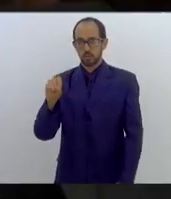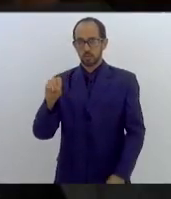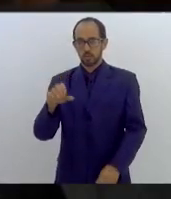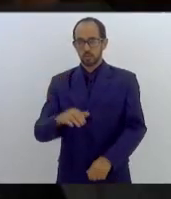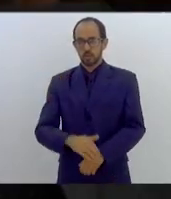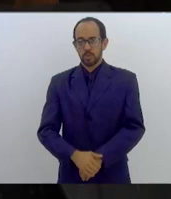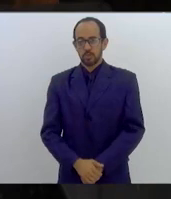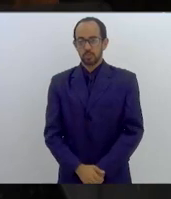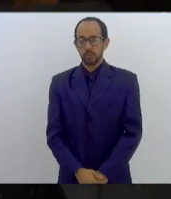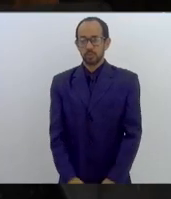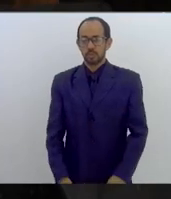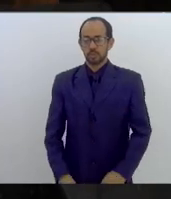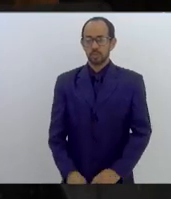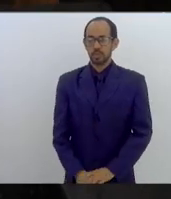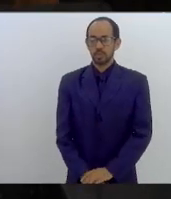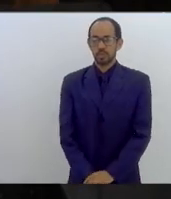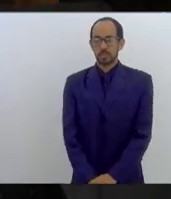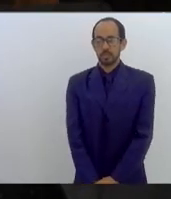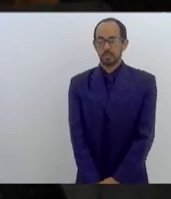aqui visualizando.